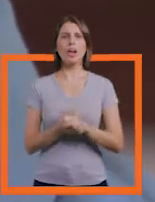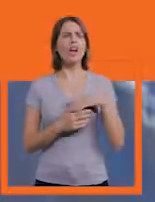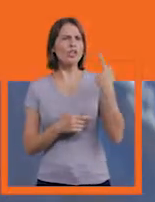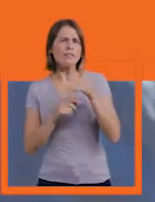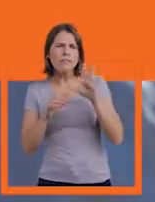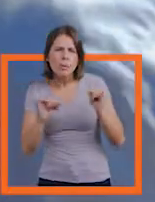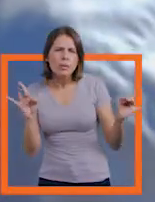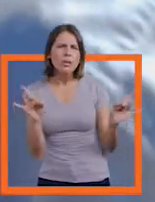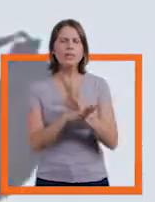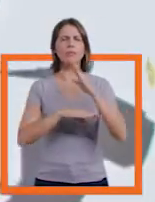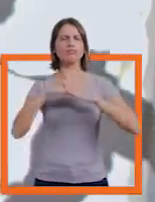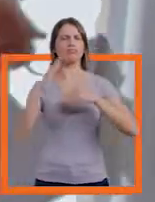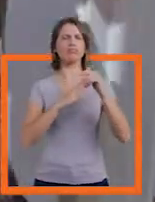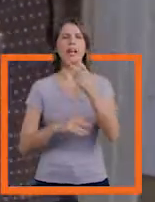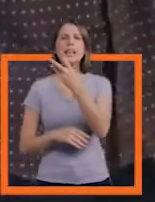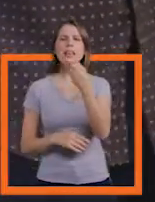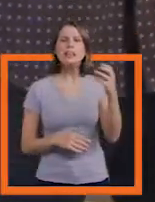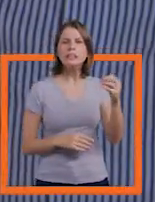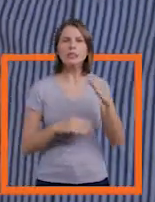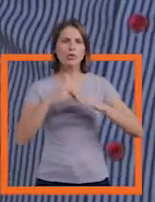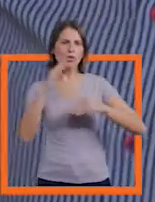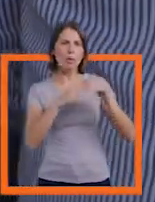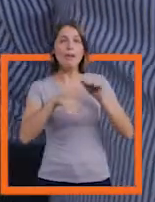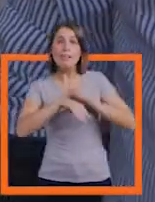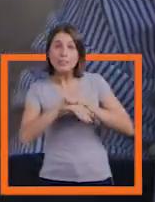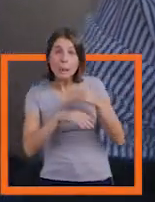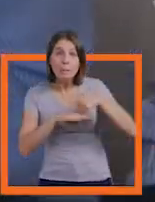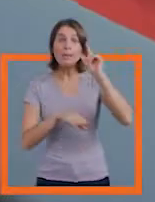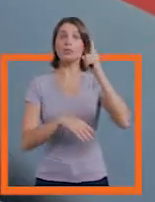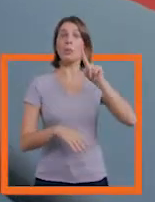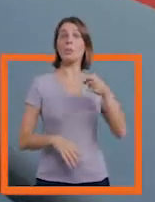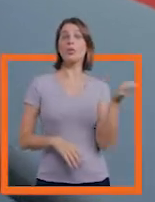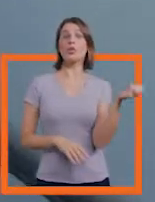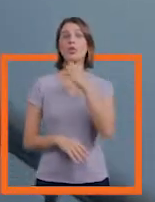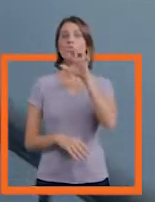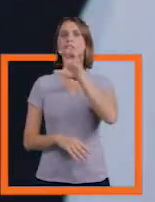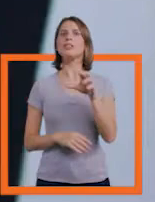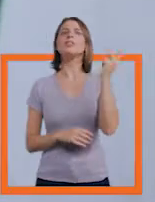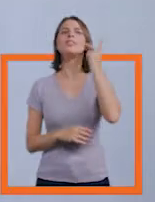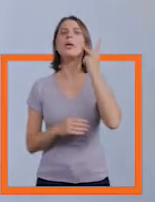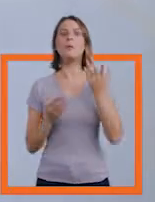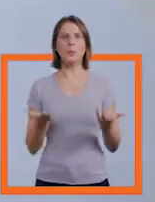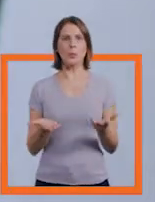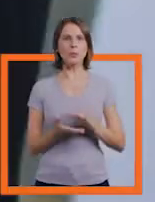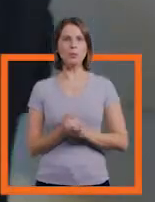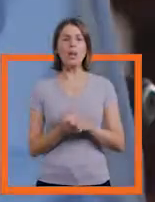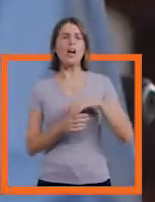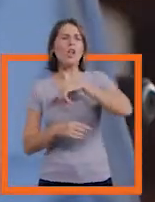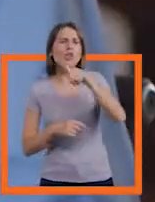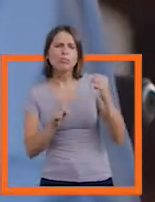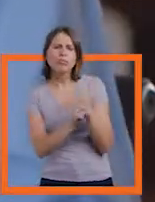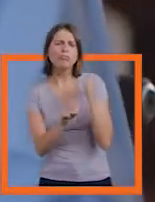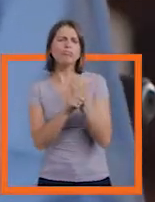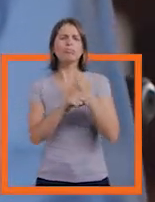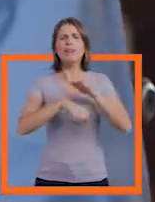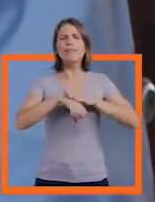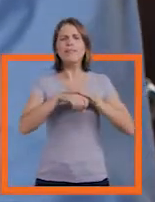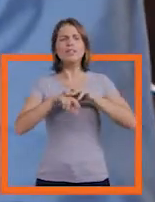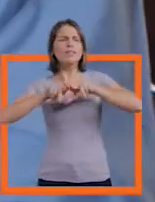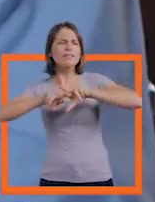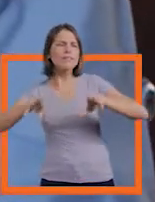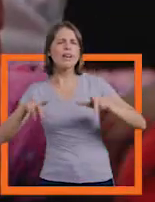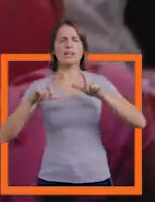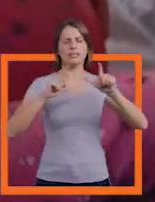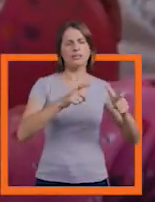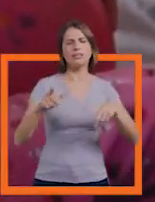de creche. Vamos terminar todas as 300 que estão em obras e fazer 1000 novas por todo o estado de São Paulo. Todas as construções bem feitas,